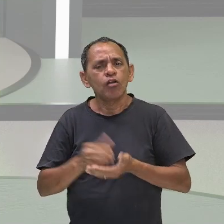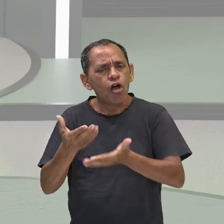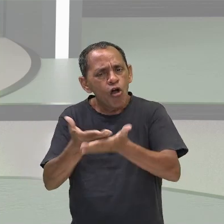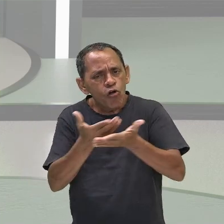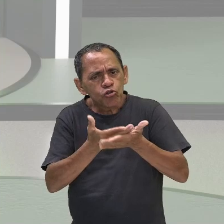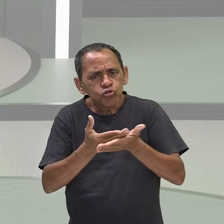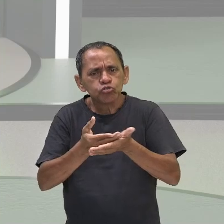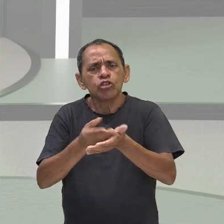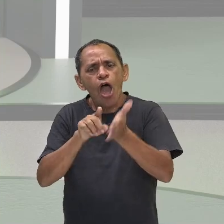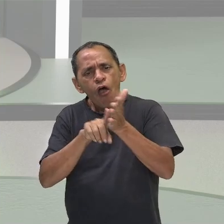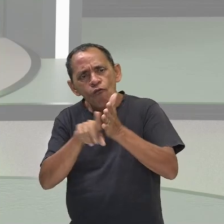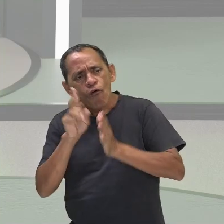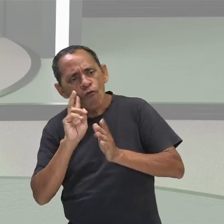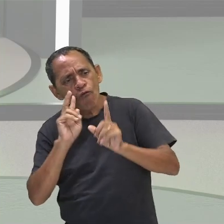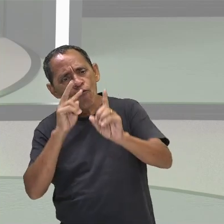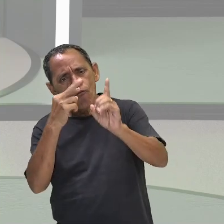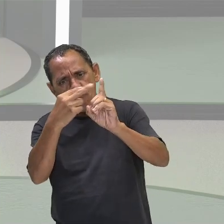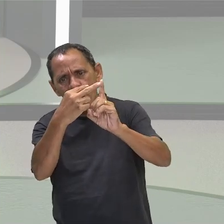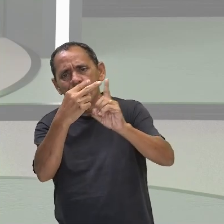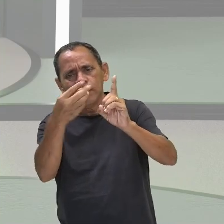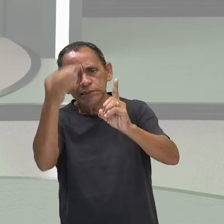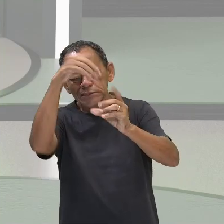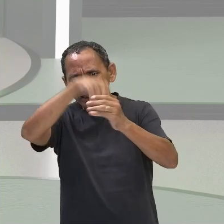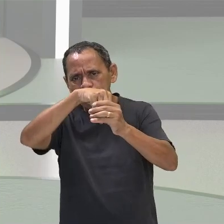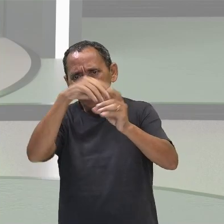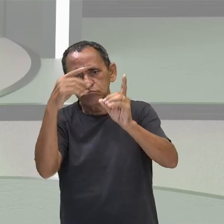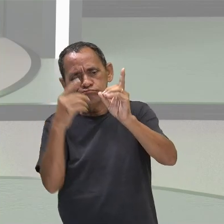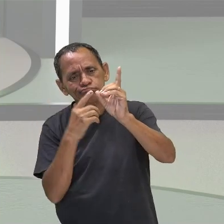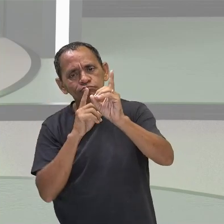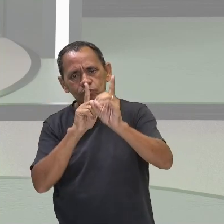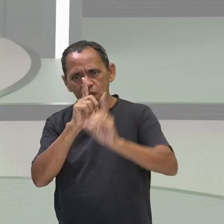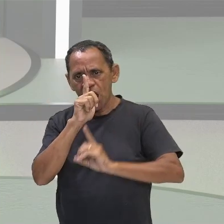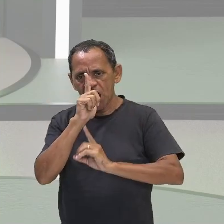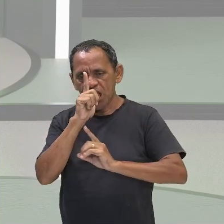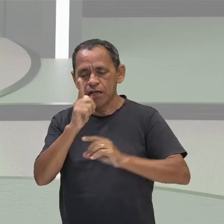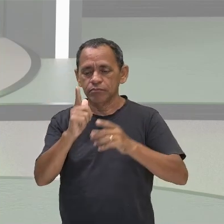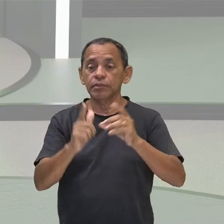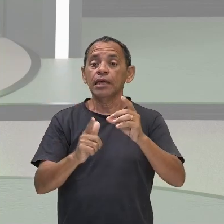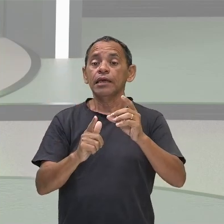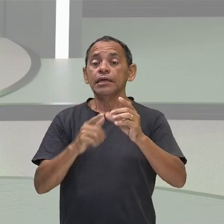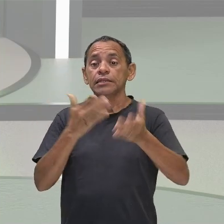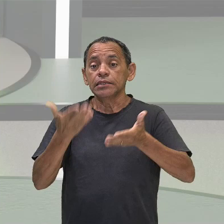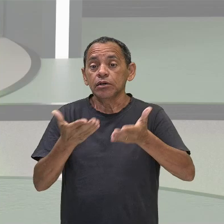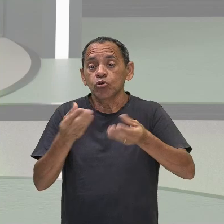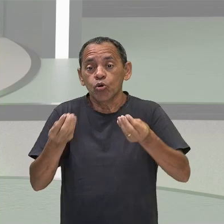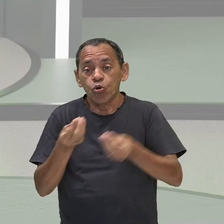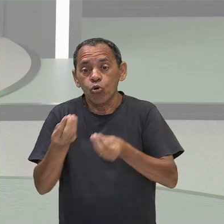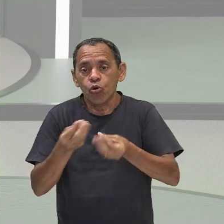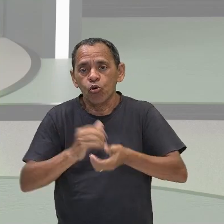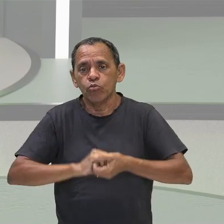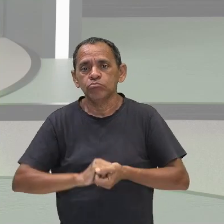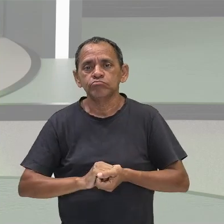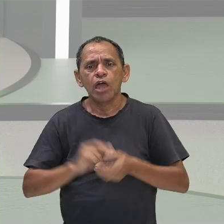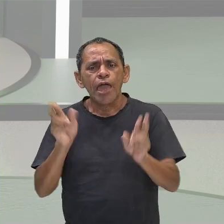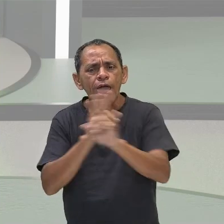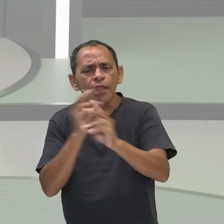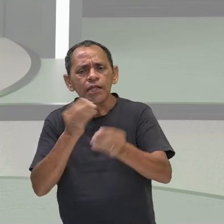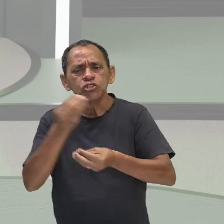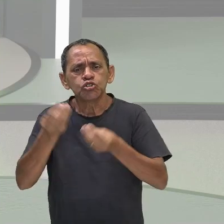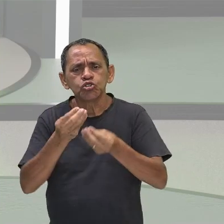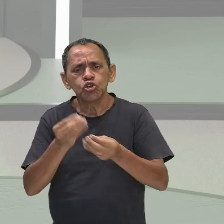sistema reprodutor masculino. Vamos agora dos componentes que estão ali relacionados aos órgãos